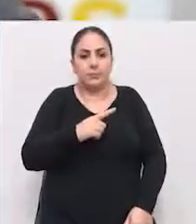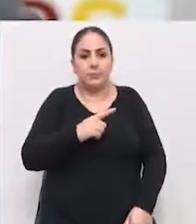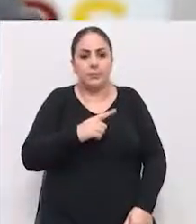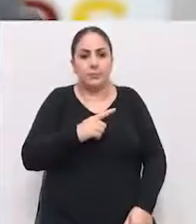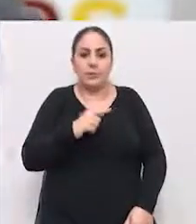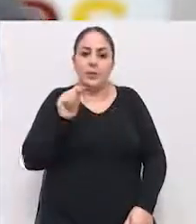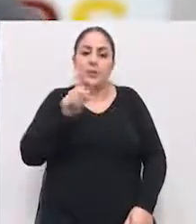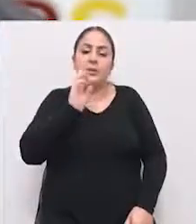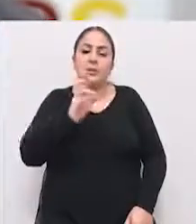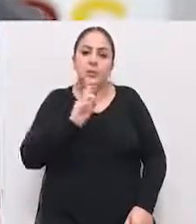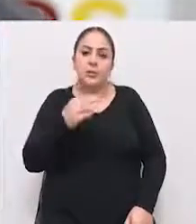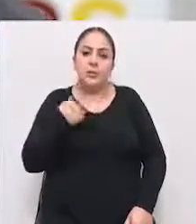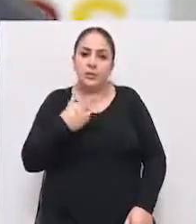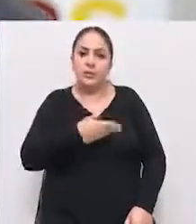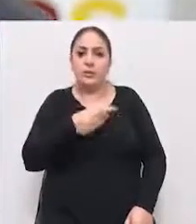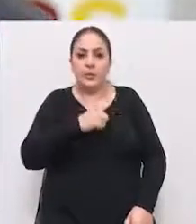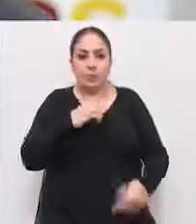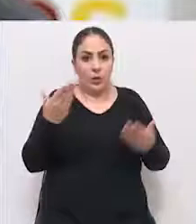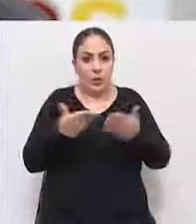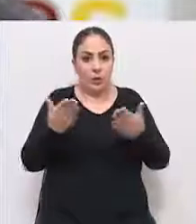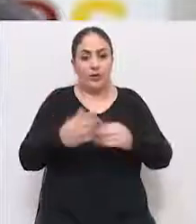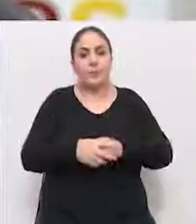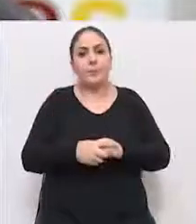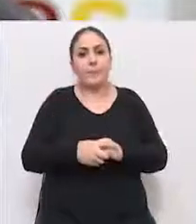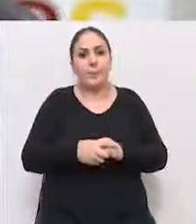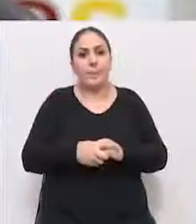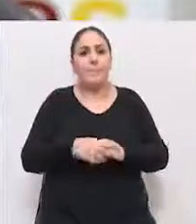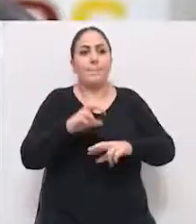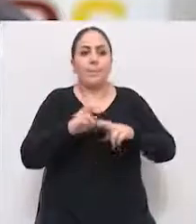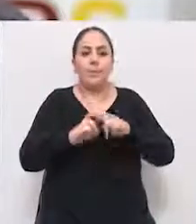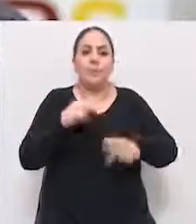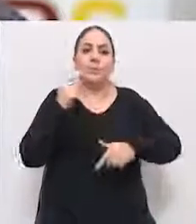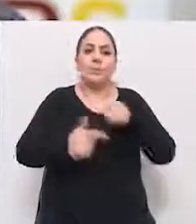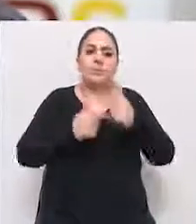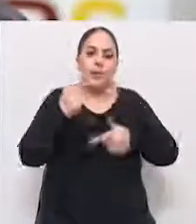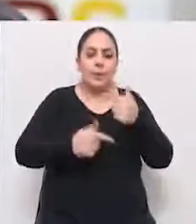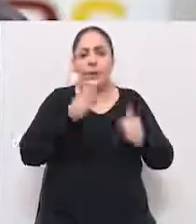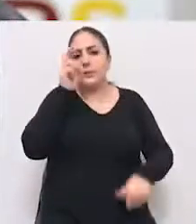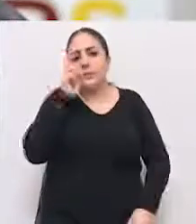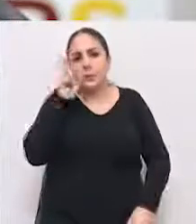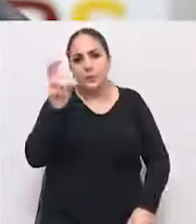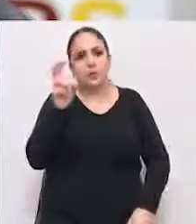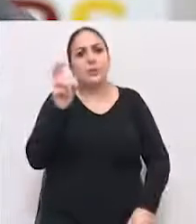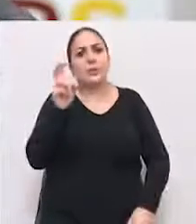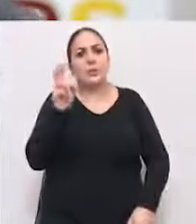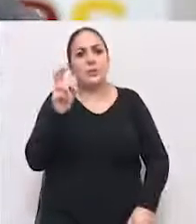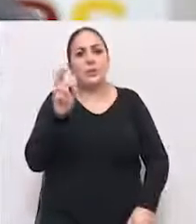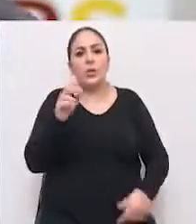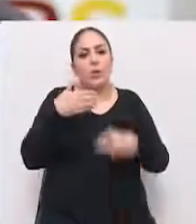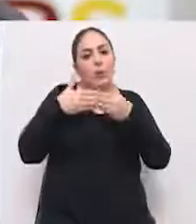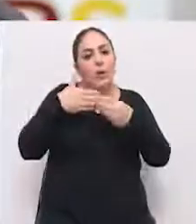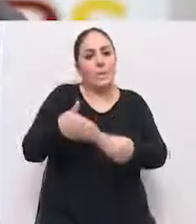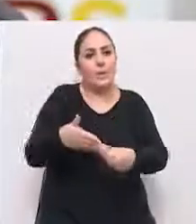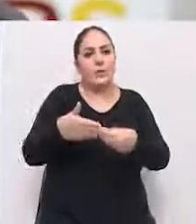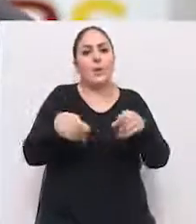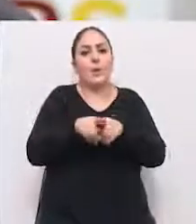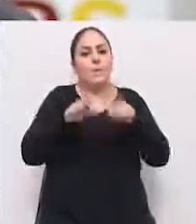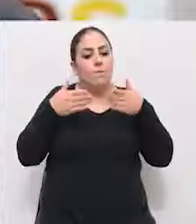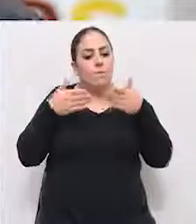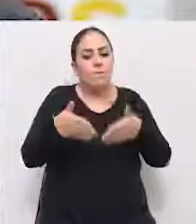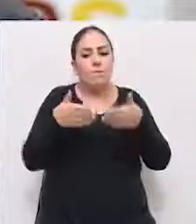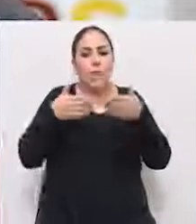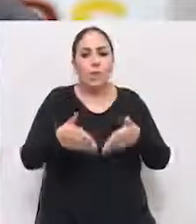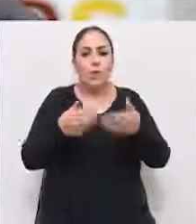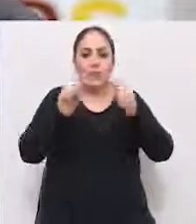tivemos, então, esses resultados que estamos colhendo aí agora. Então, o trabalho de inteligência, o